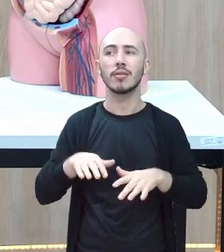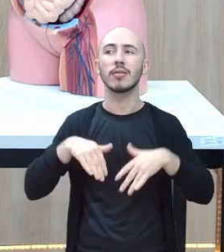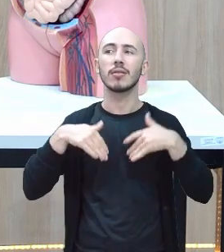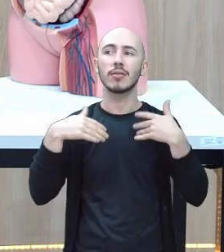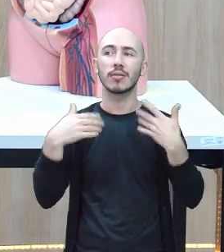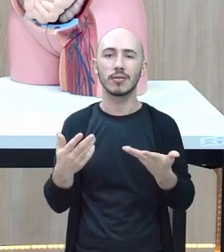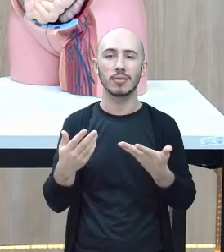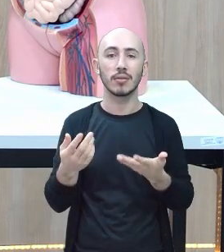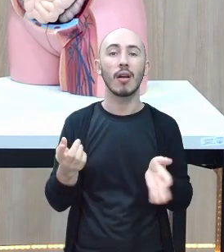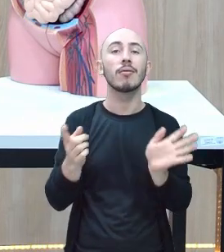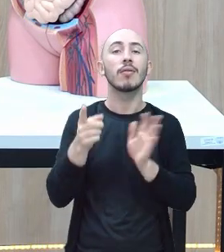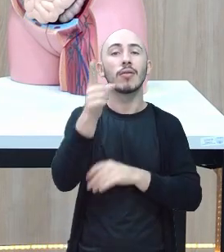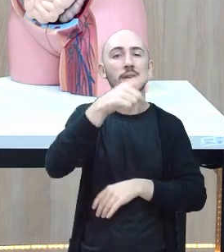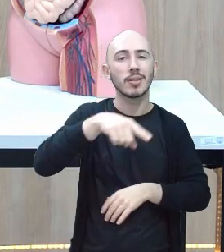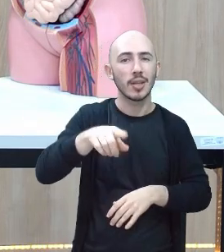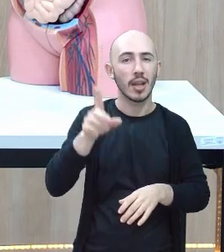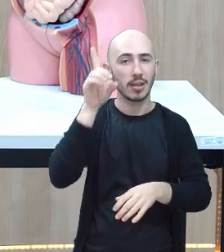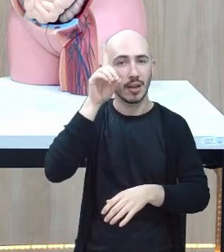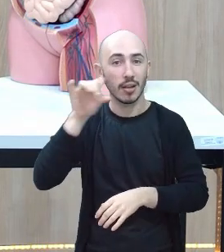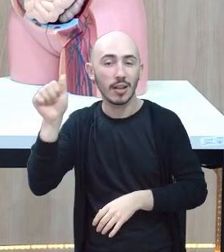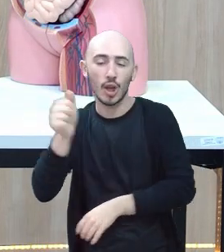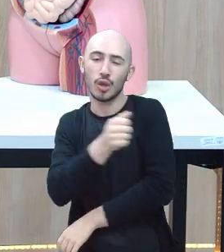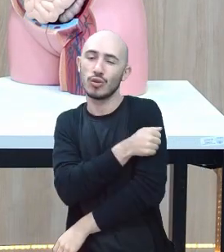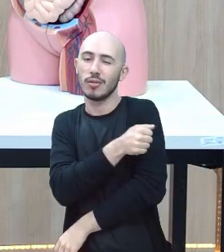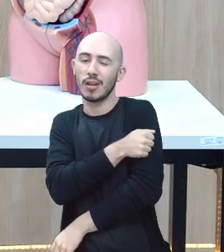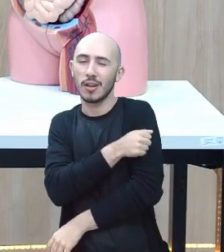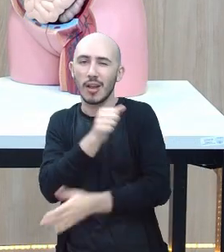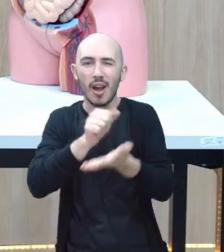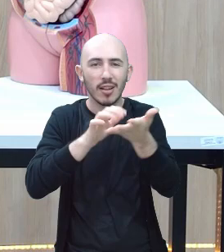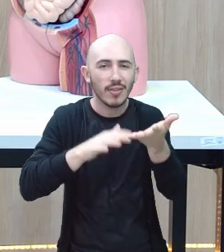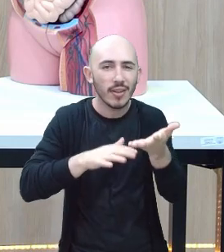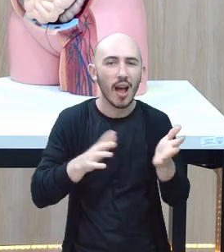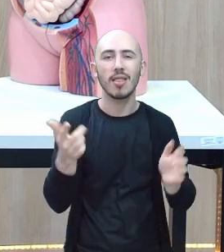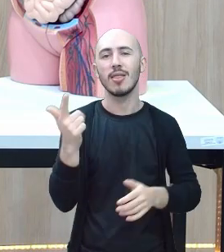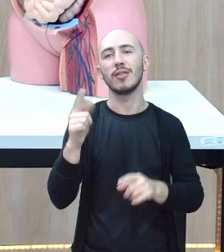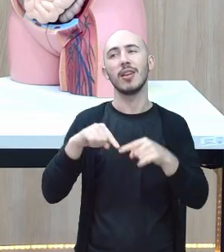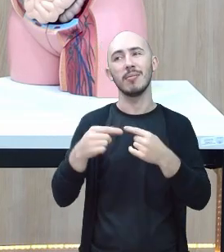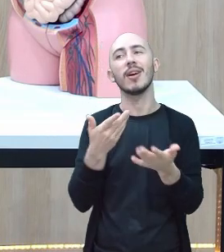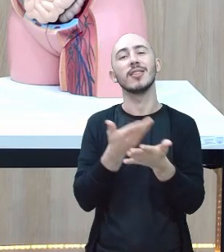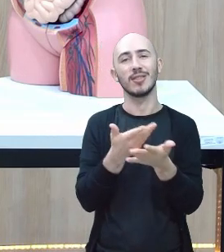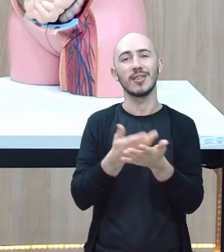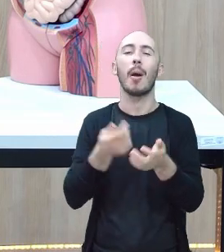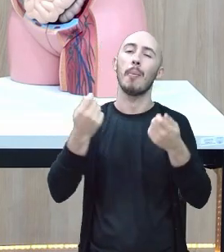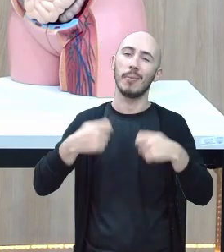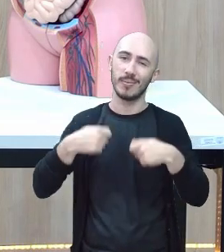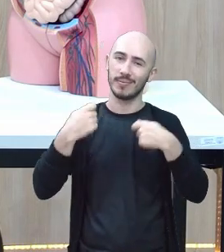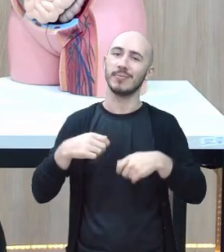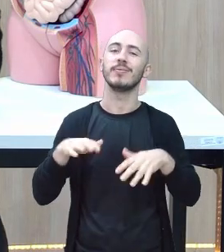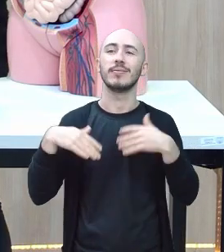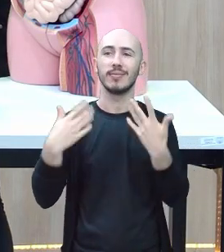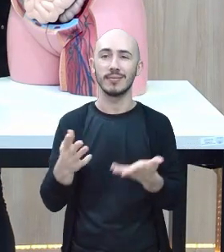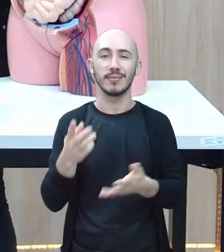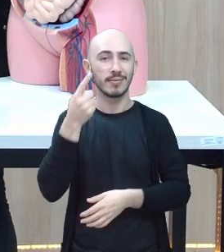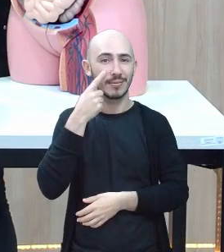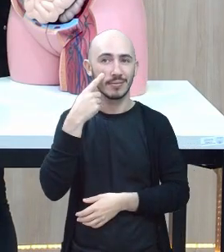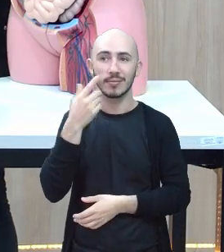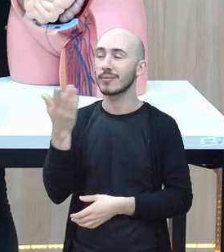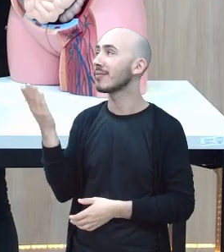forma, como é dia do estudante hoje, não vamos ter tarefa, mas precisamos estudar, tá certo? Então vamos ver